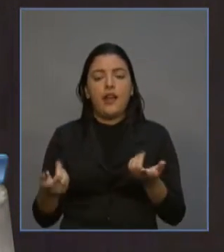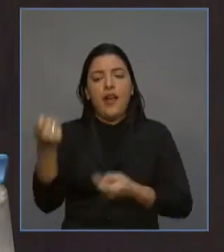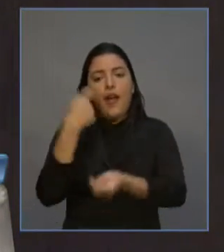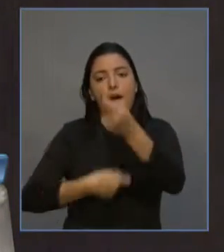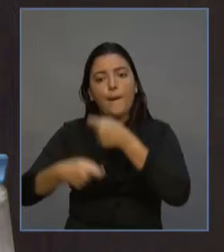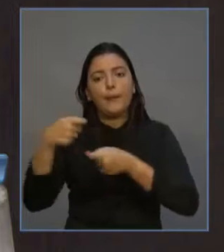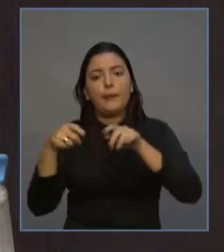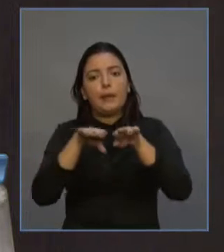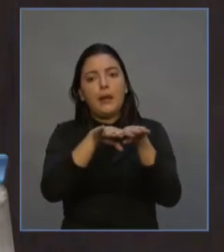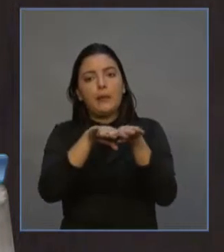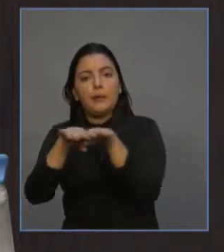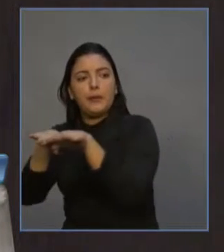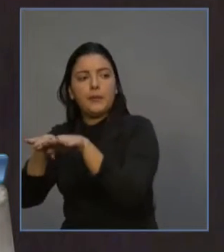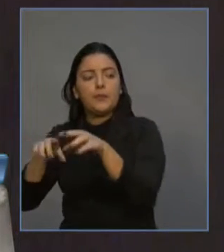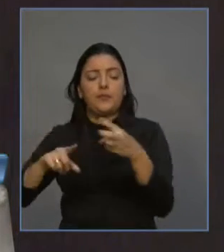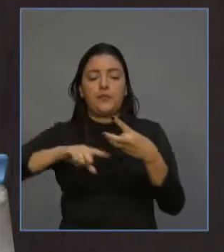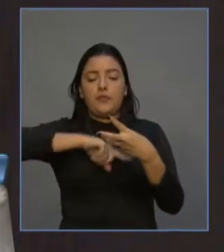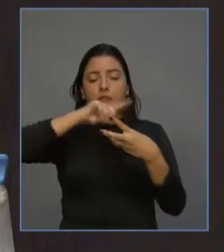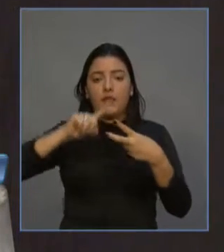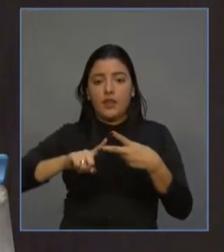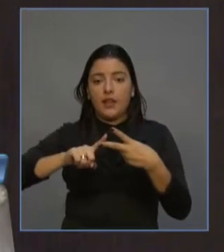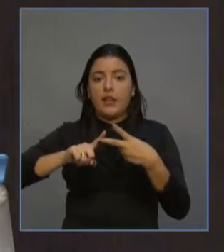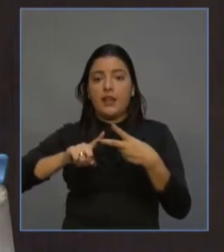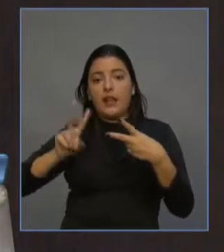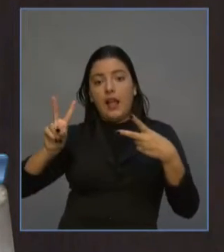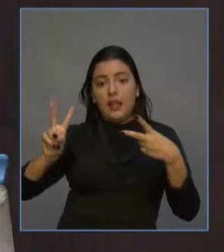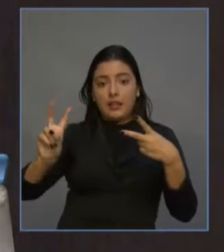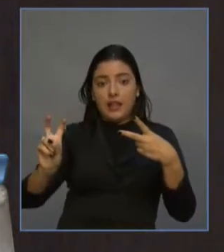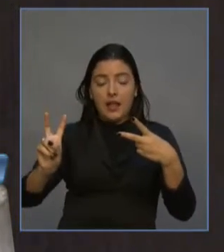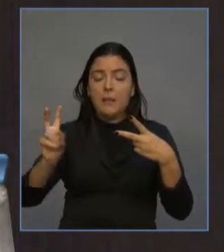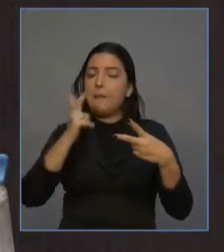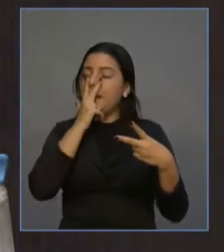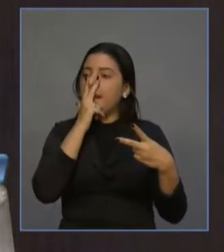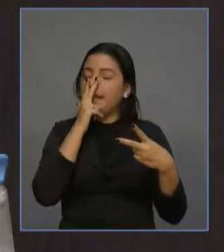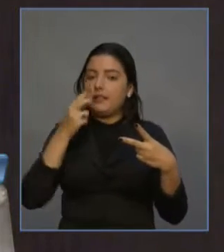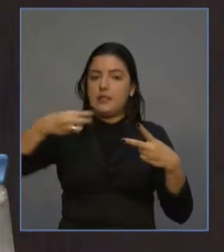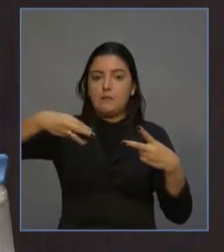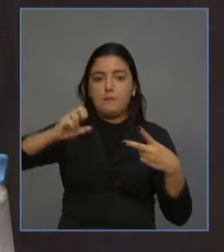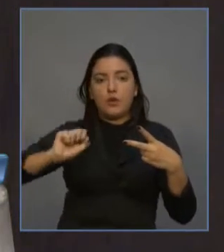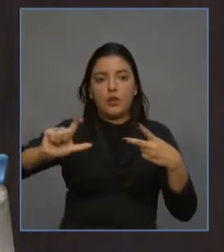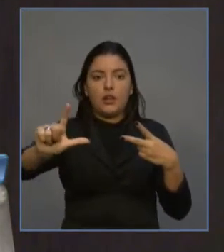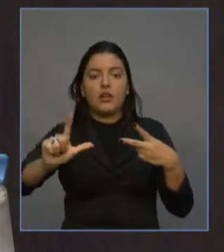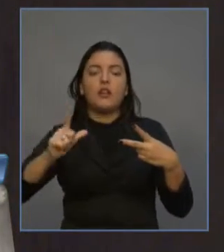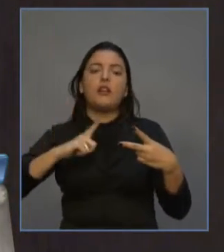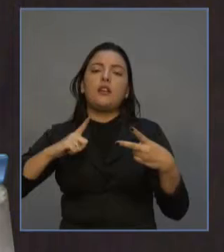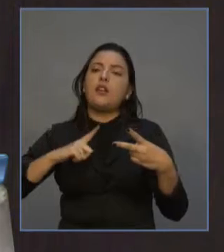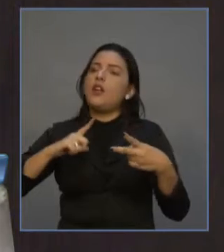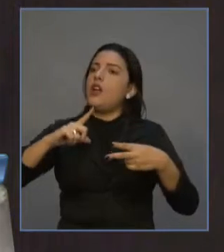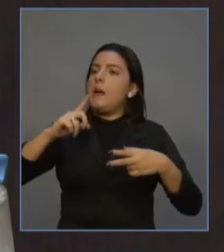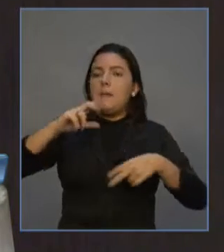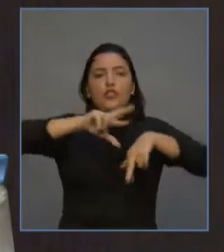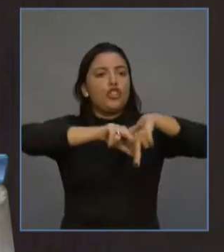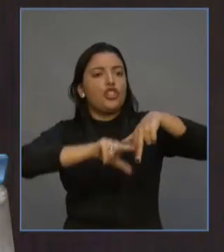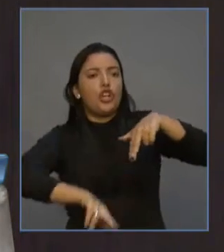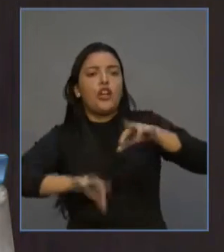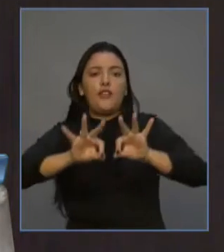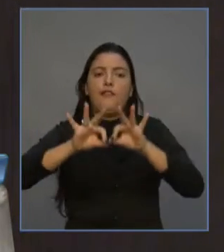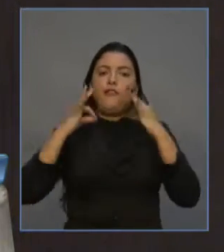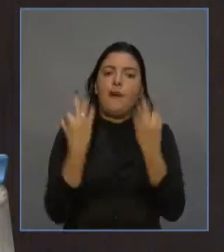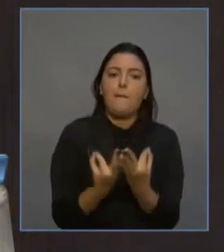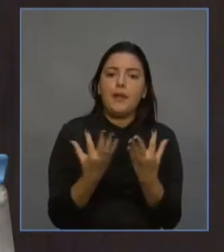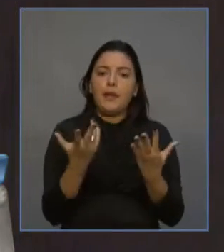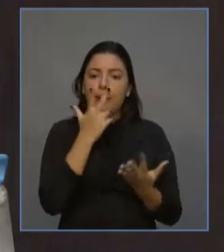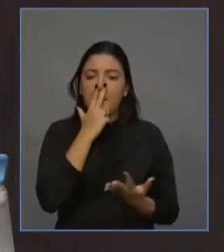economia, temas de ordem moral, a partir de um pânico moral, temas relativos a gênero, família, como